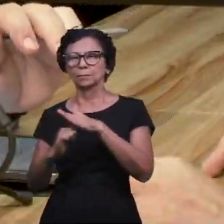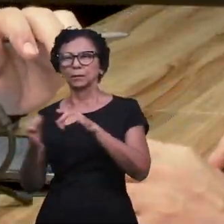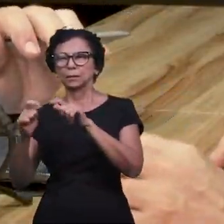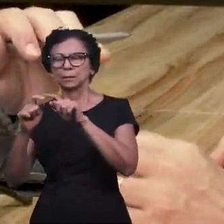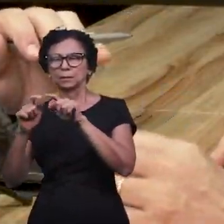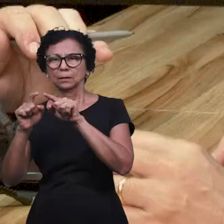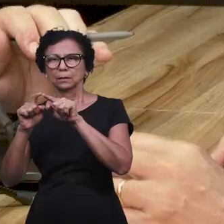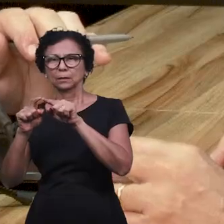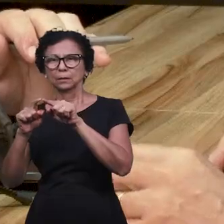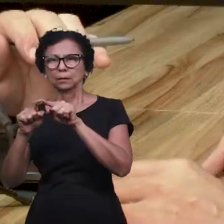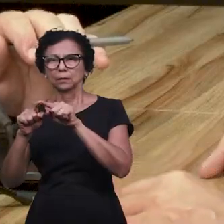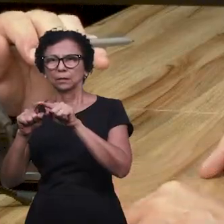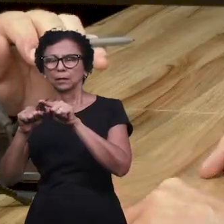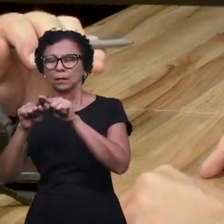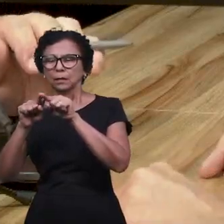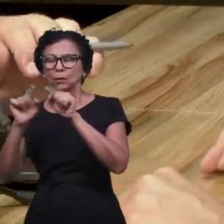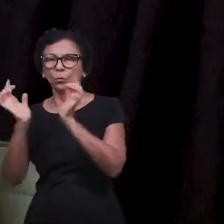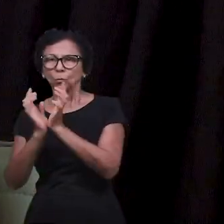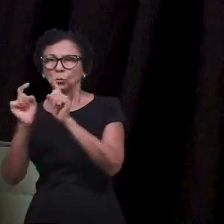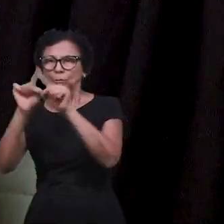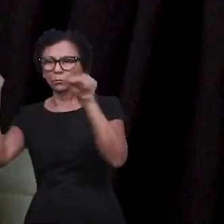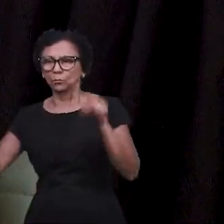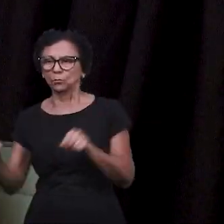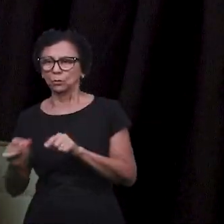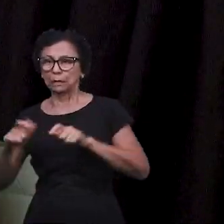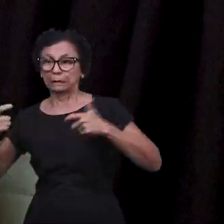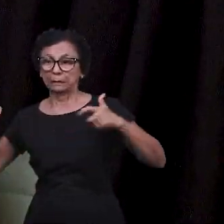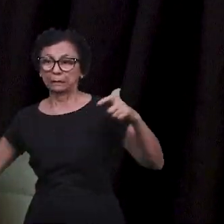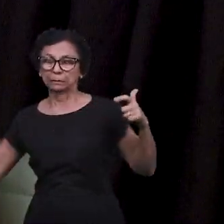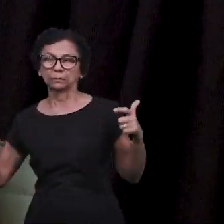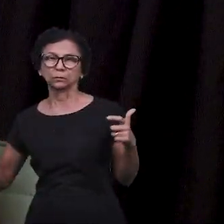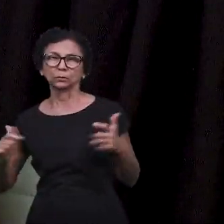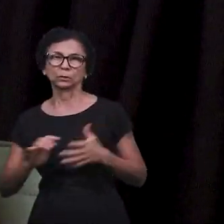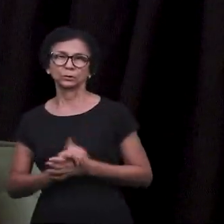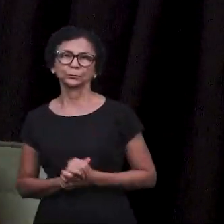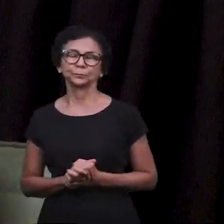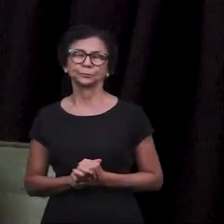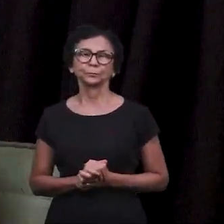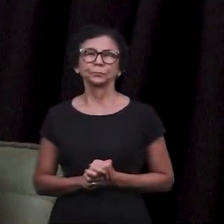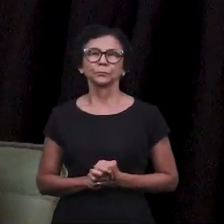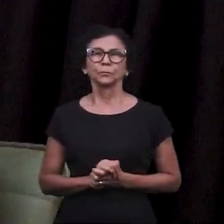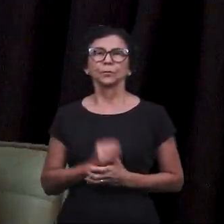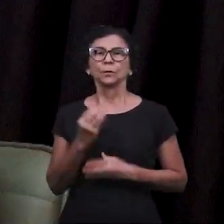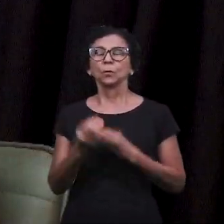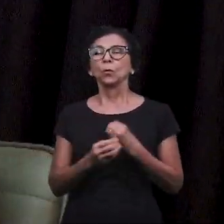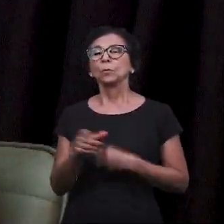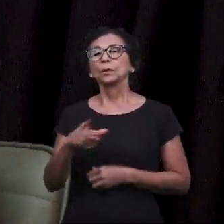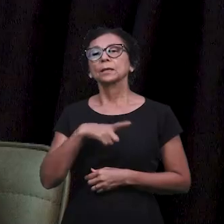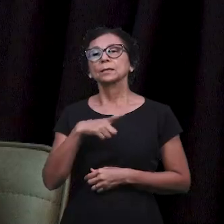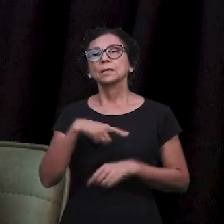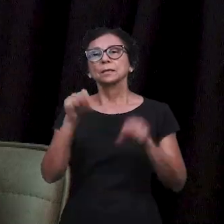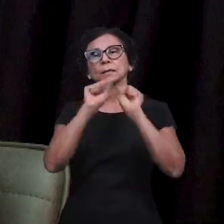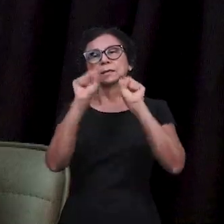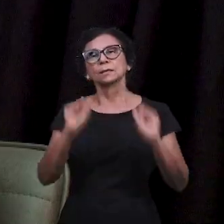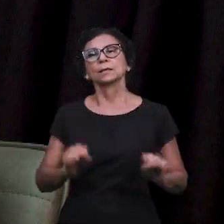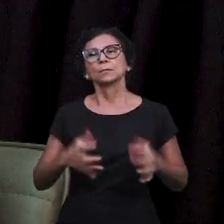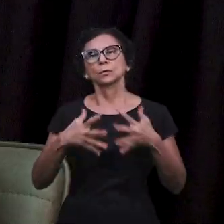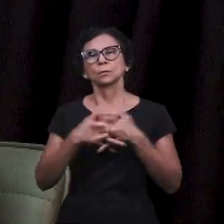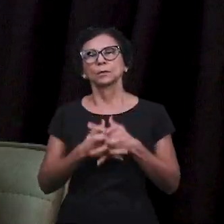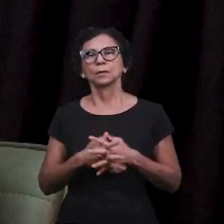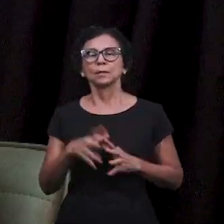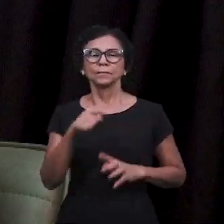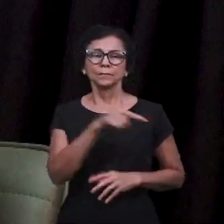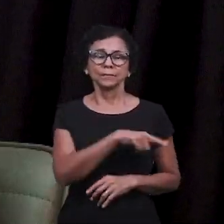dessas pequenas e médias empresas? Pois é, doutor Rodrigo. Hoje, infelizmente, poucas empresas pequenas e médias